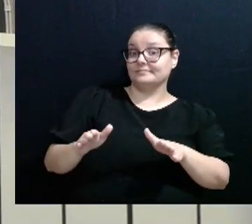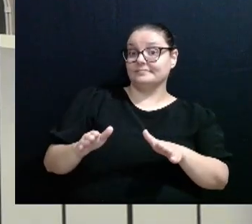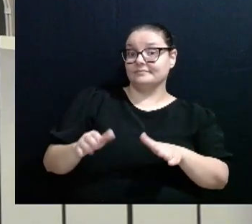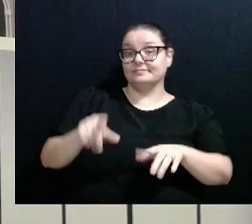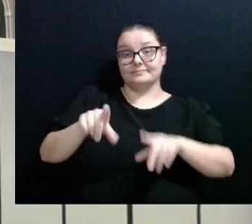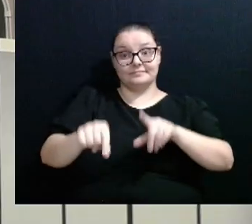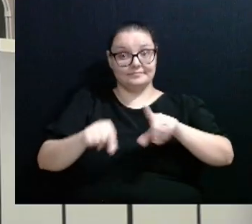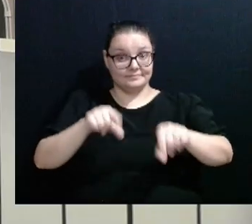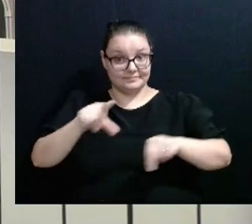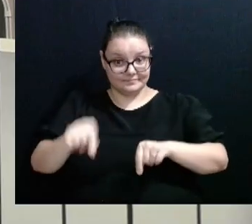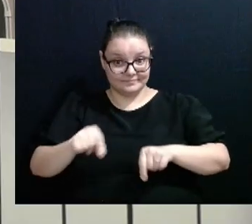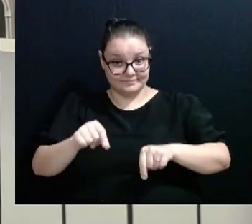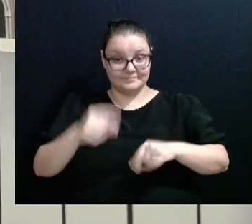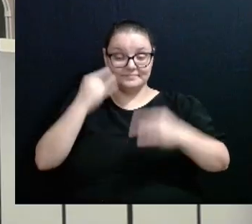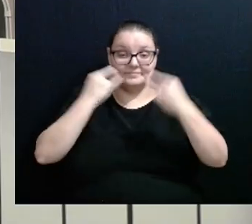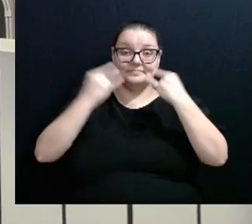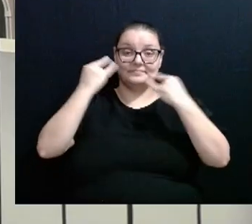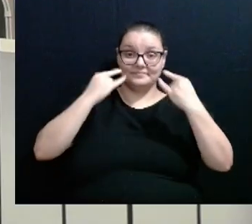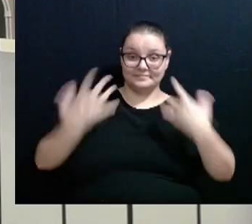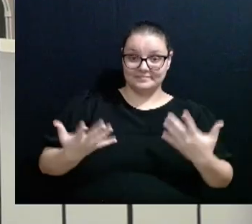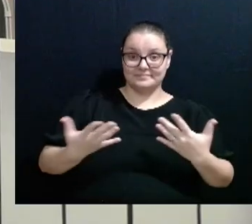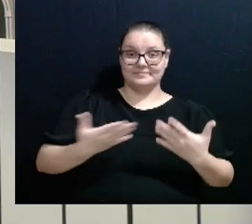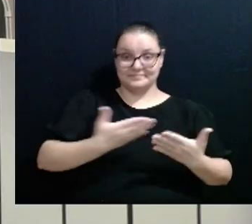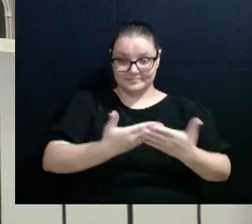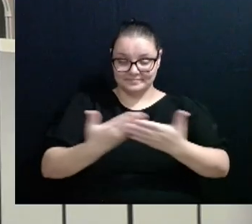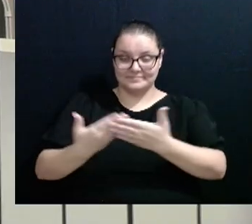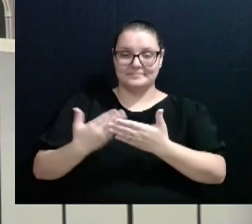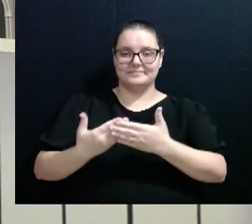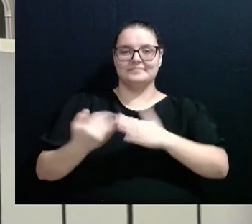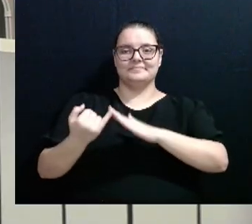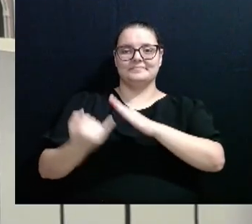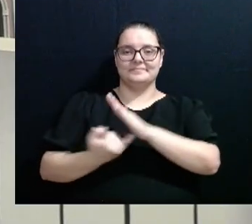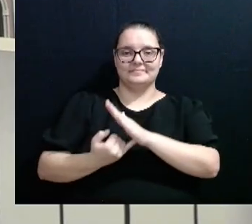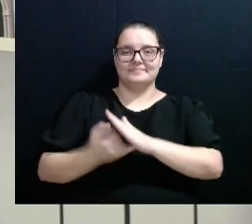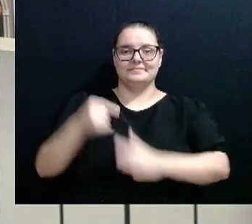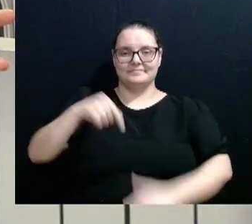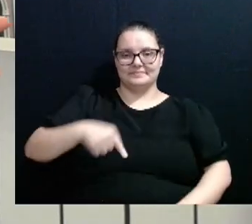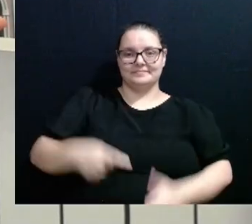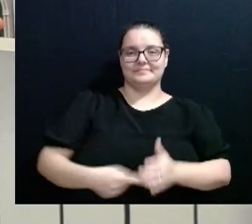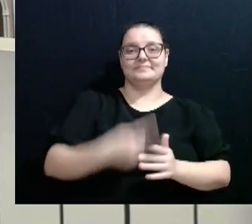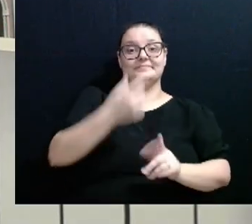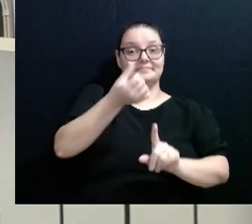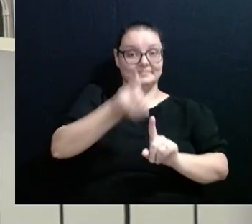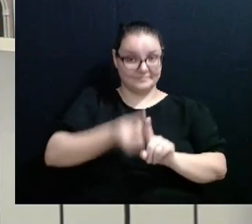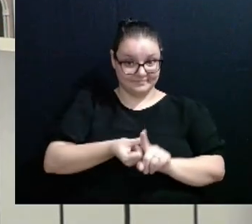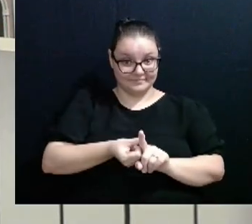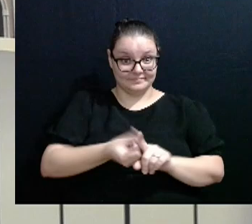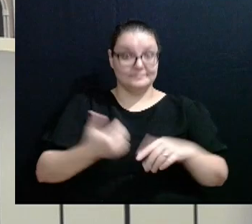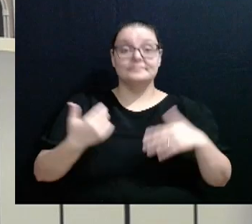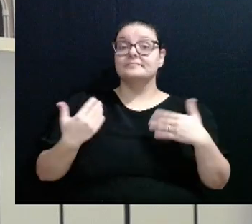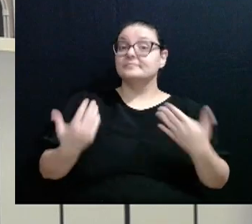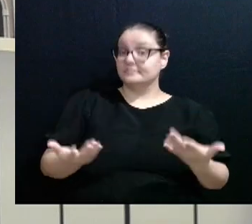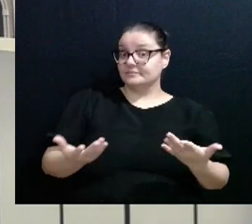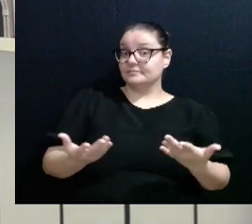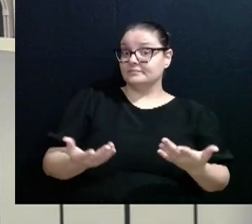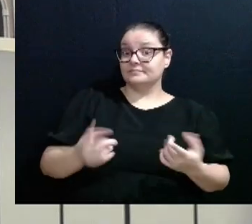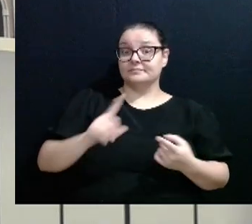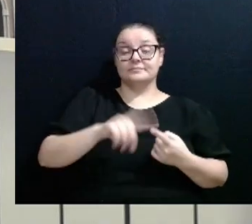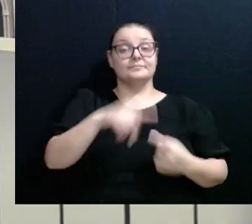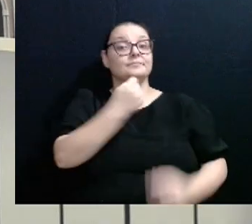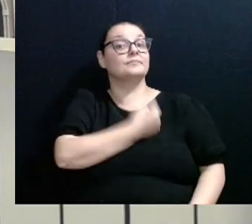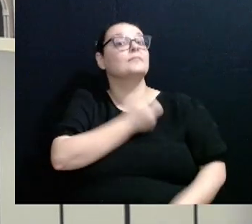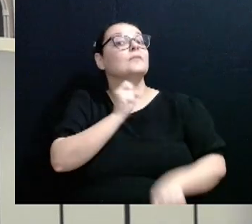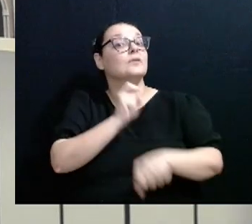dos interessados em estudar na instituição neste primeiro semestre. Então, sobre o número de vagas, se